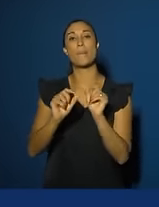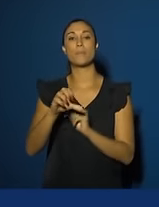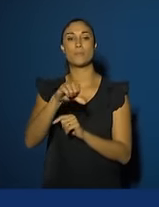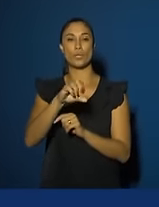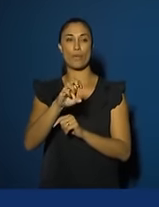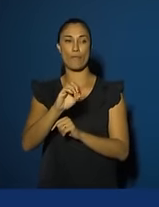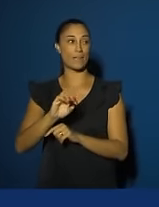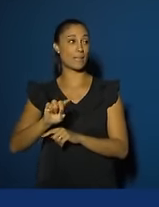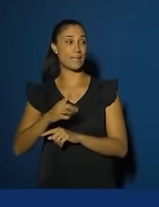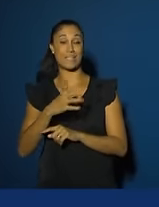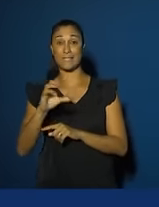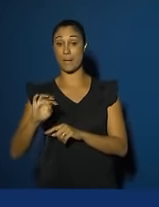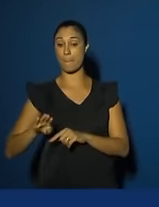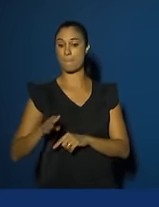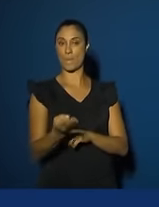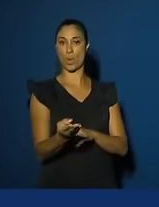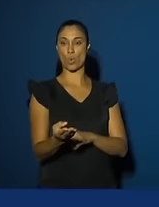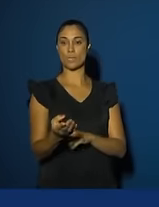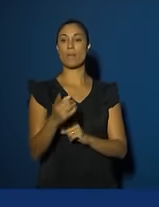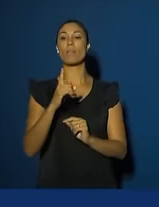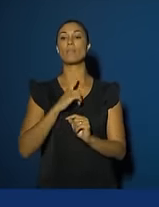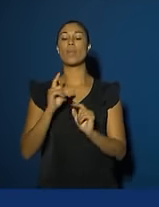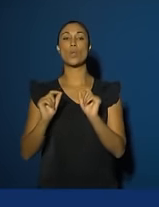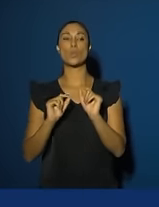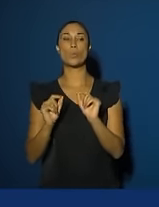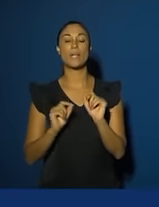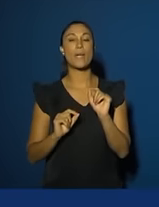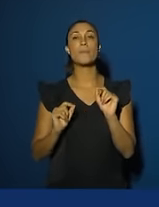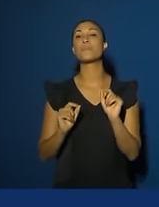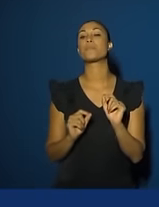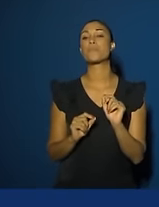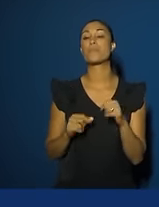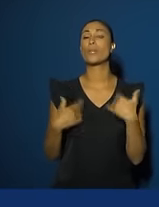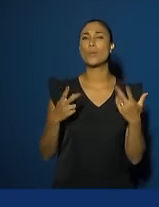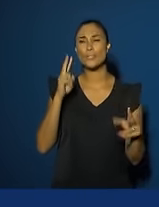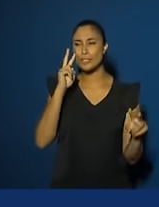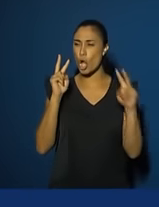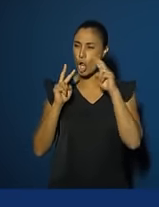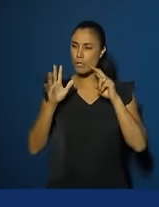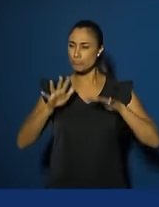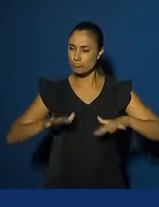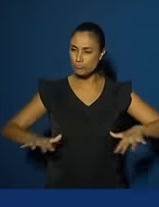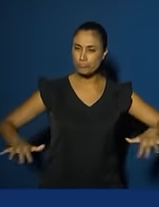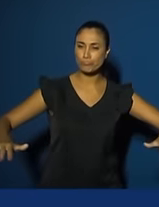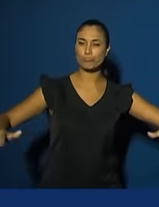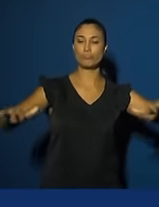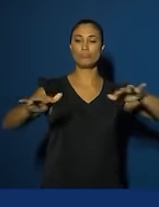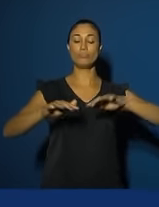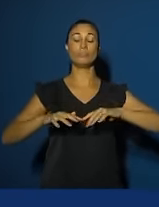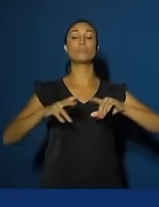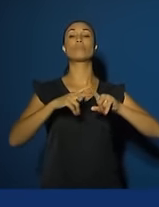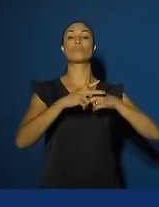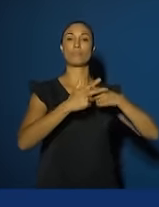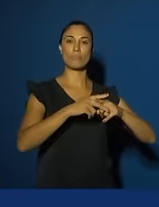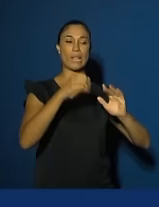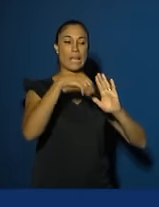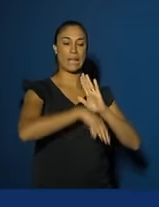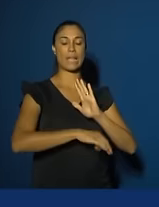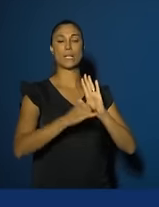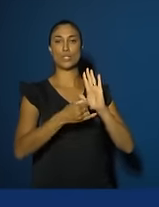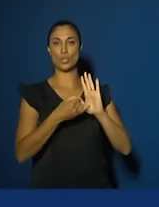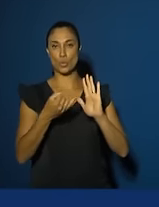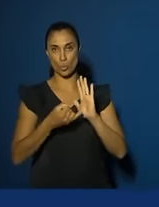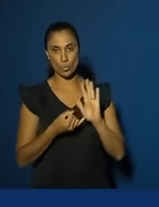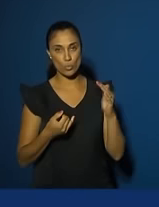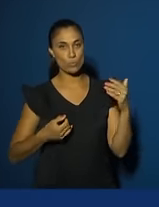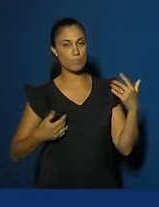90 100 Bilhões de Dólares o que dá uma certa estabilidade pro câmbio então quando a gente olha tudo isso reformas que foram feitas ciclo de queda de